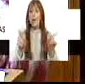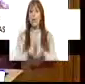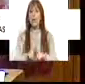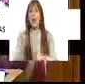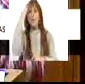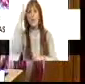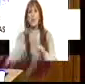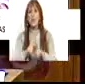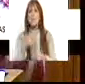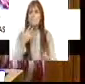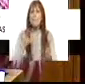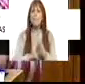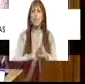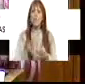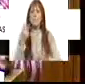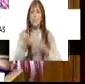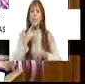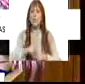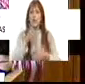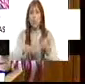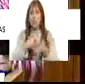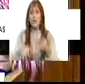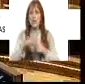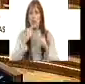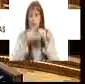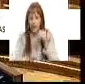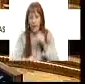Deputada. Numa perspectiva de verdadeira reavaliação do Plano Nacional de Barragens. Muito obrigada.